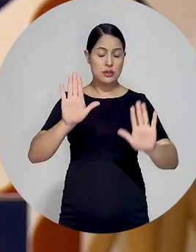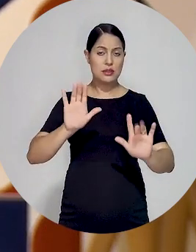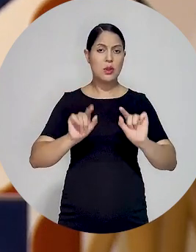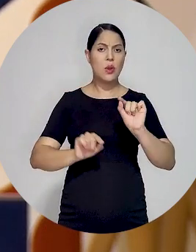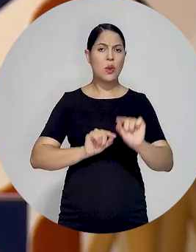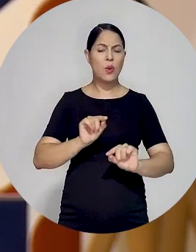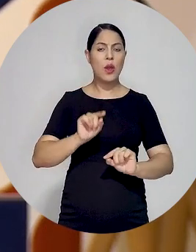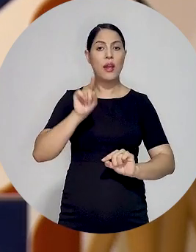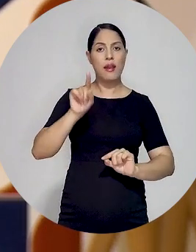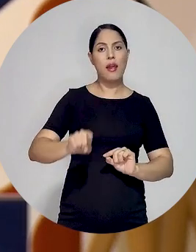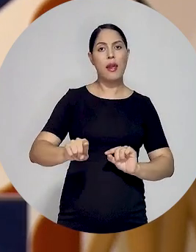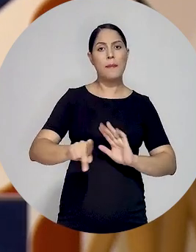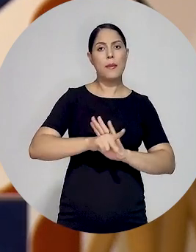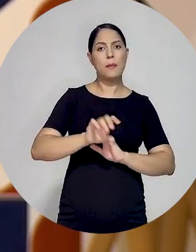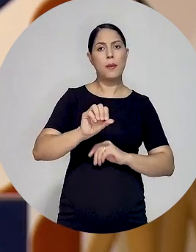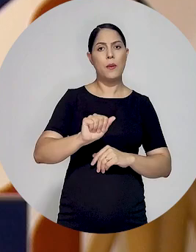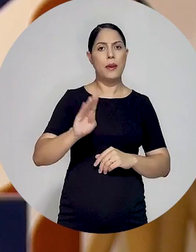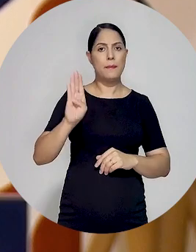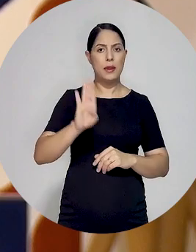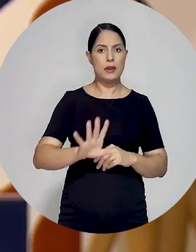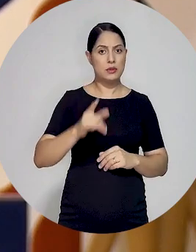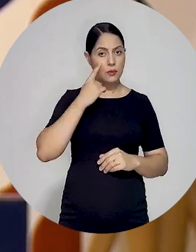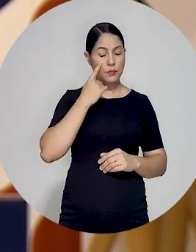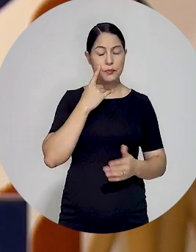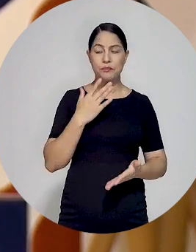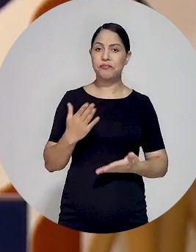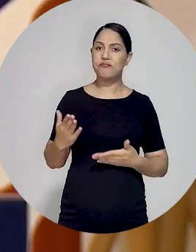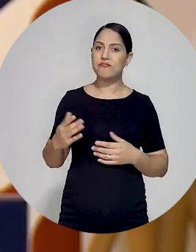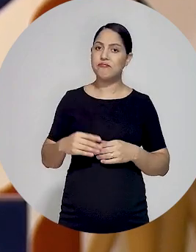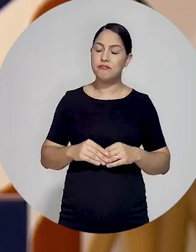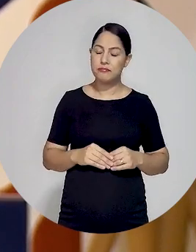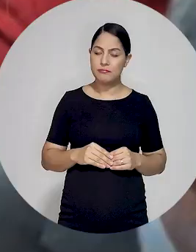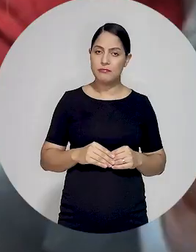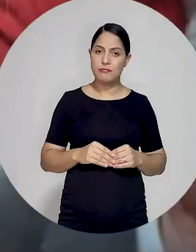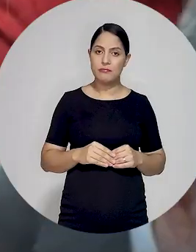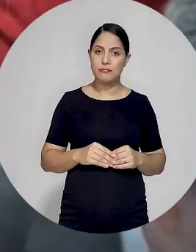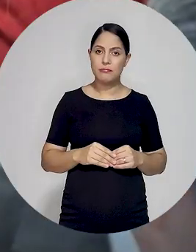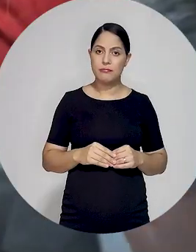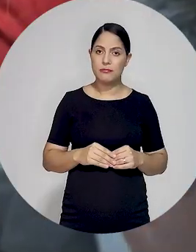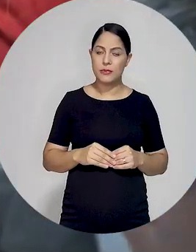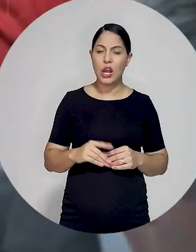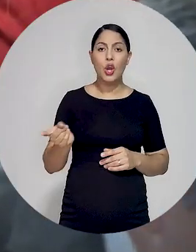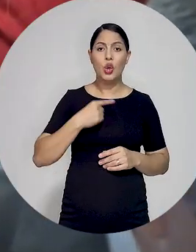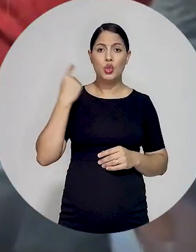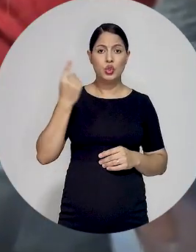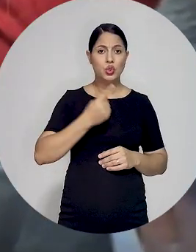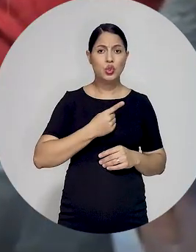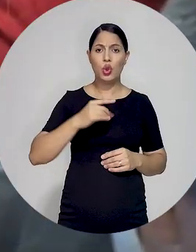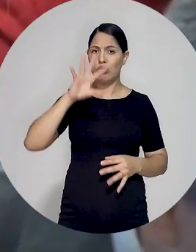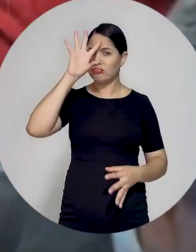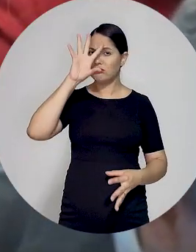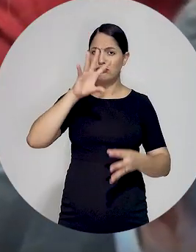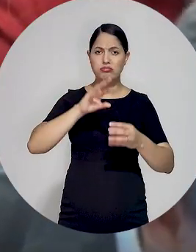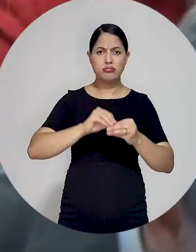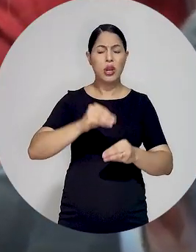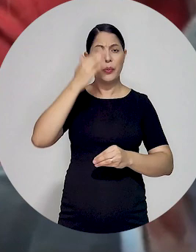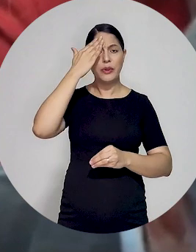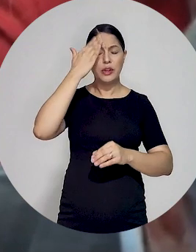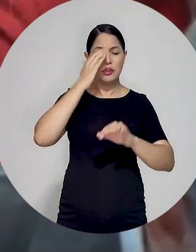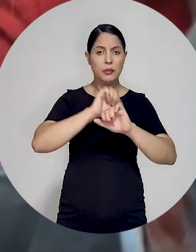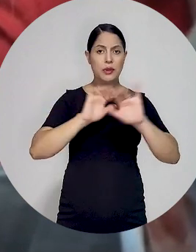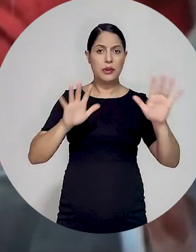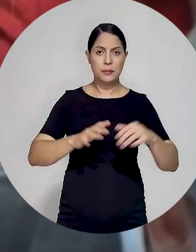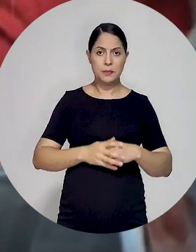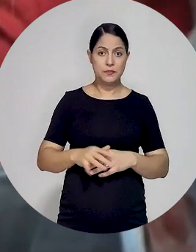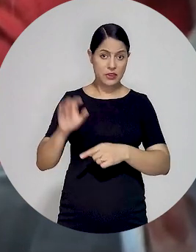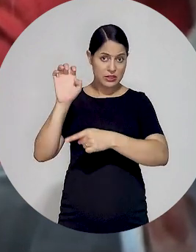teve a origem na Comissão Especial de Defesa da Federação da OAB Nacional. É necessário salientar que é uníssono o entendimento